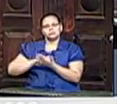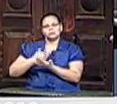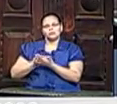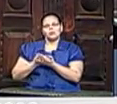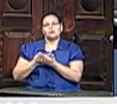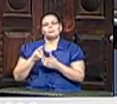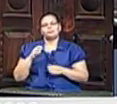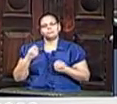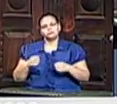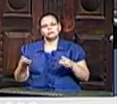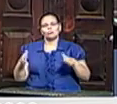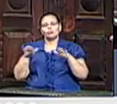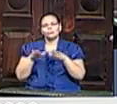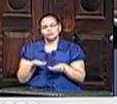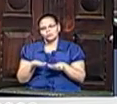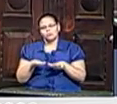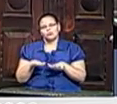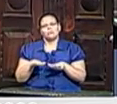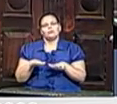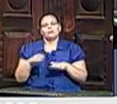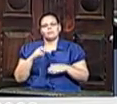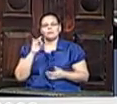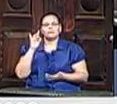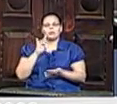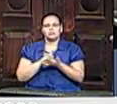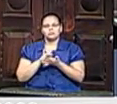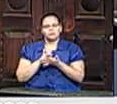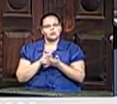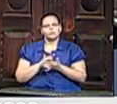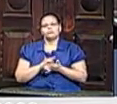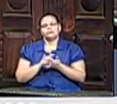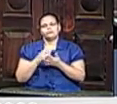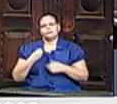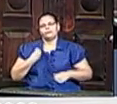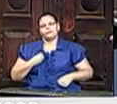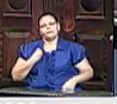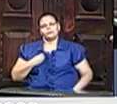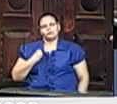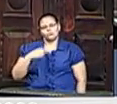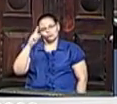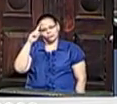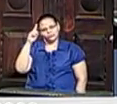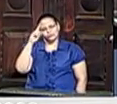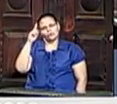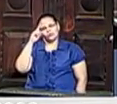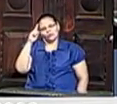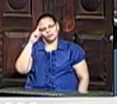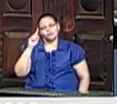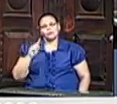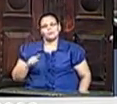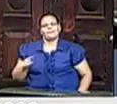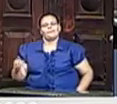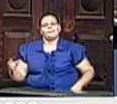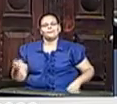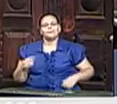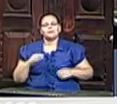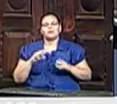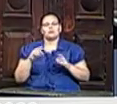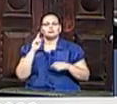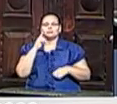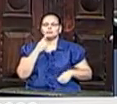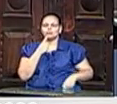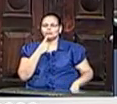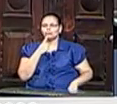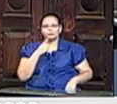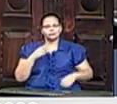que a inclusão seja uma realidade em todos os aspectos da vida cotidiana, e para a comunidade surda é